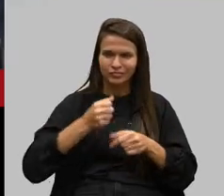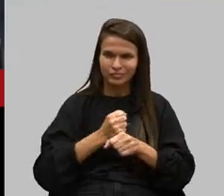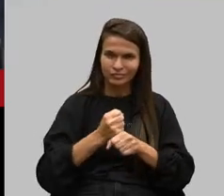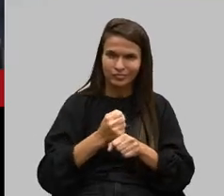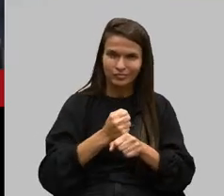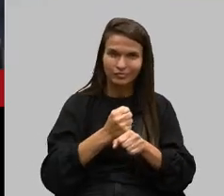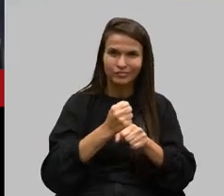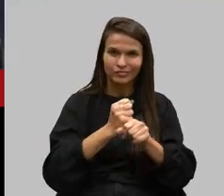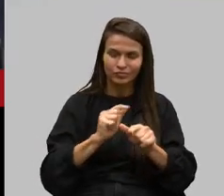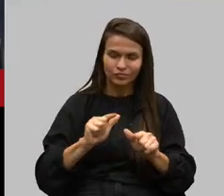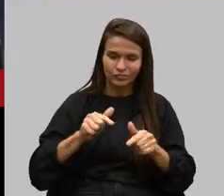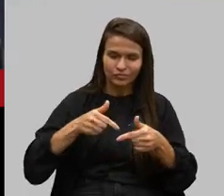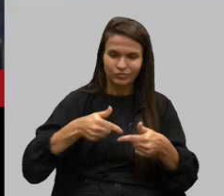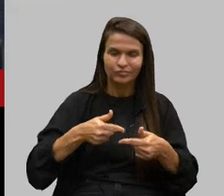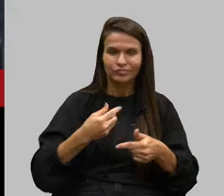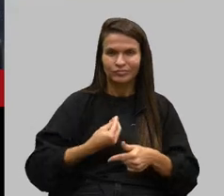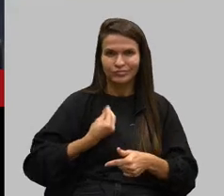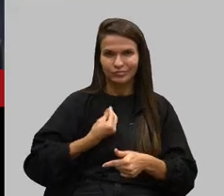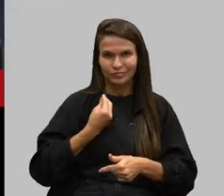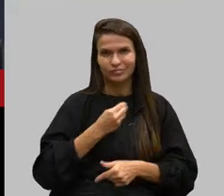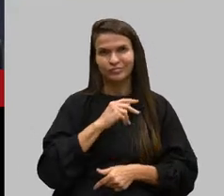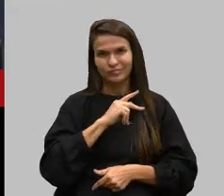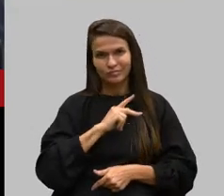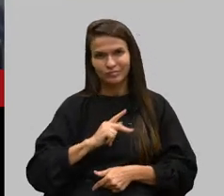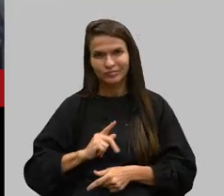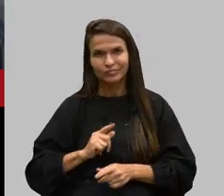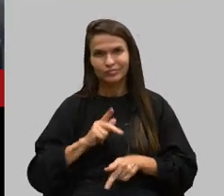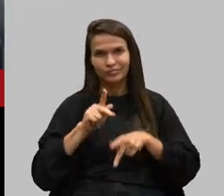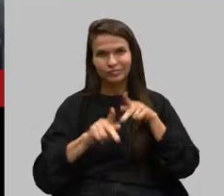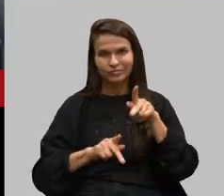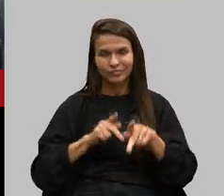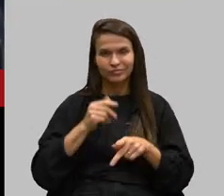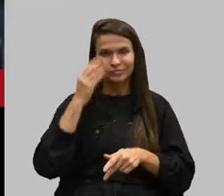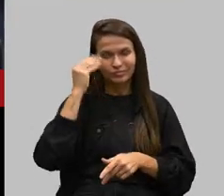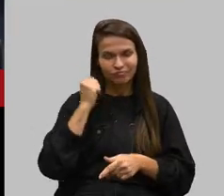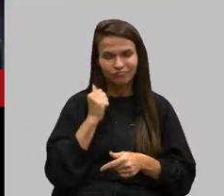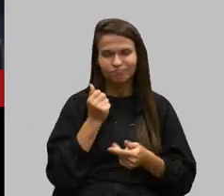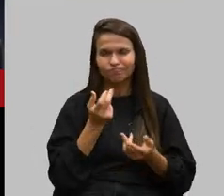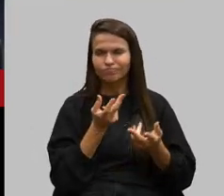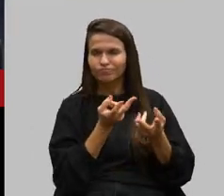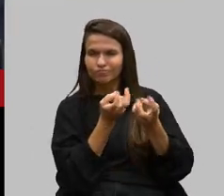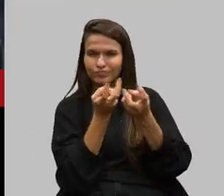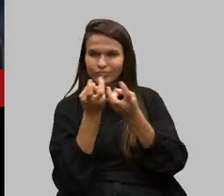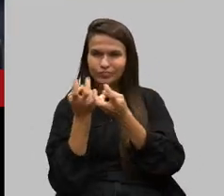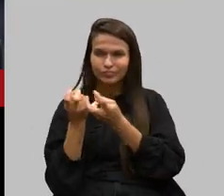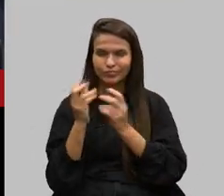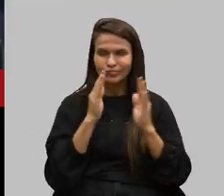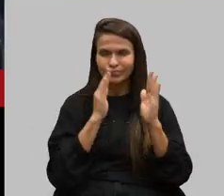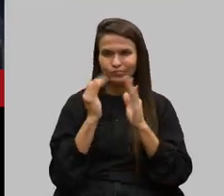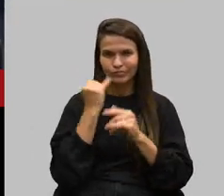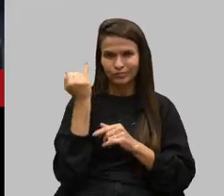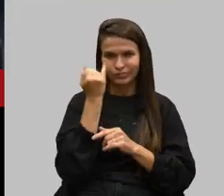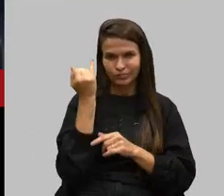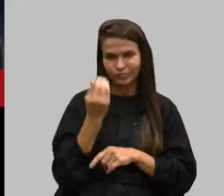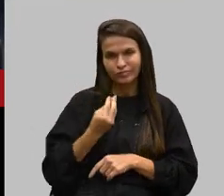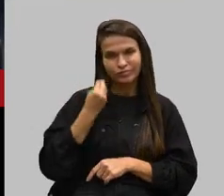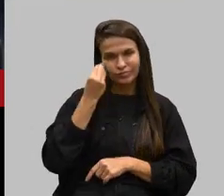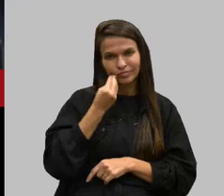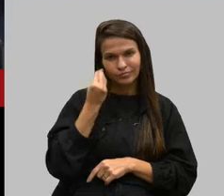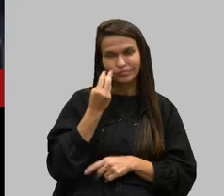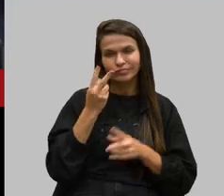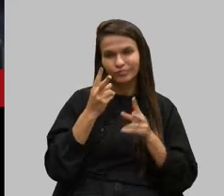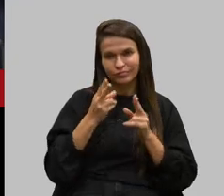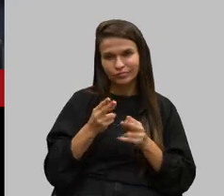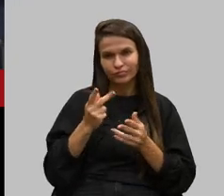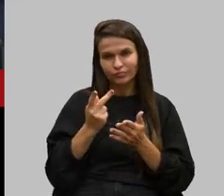anos dedicados à Vida pública de saber ouvir saber dialogar saber os momentos importantes que nós vivemos como se fiscaliza